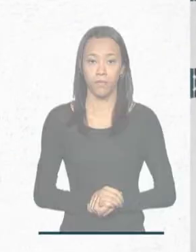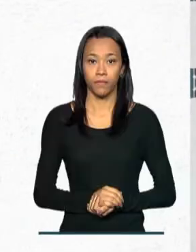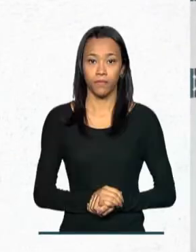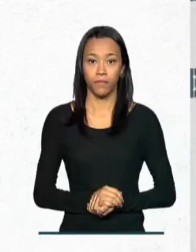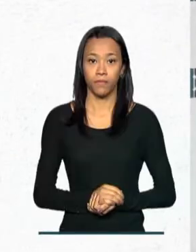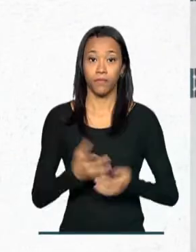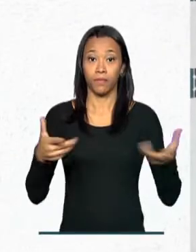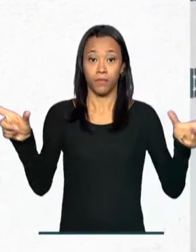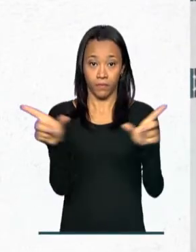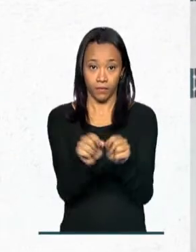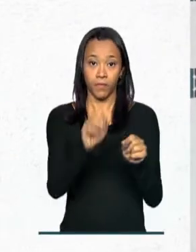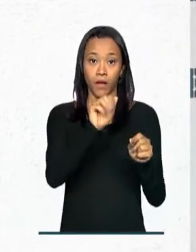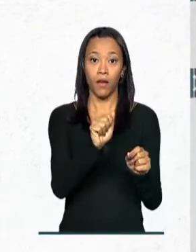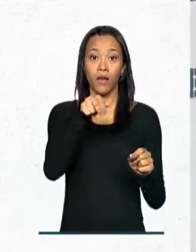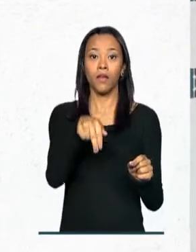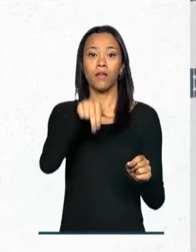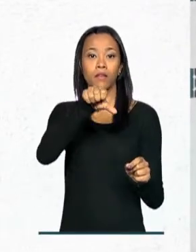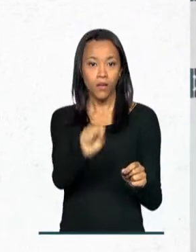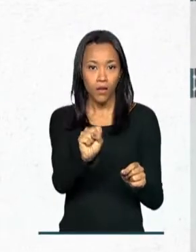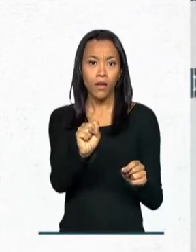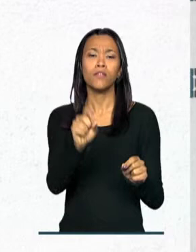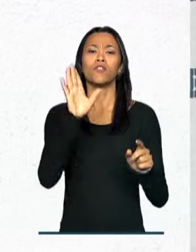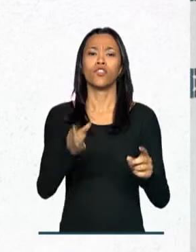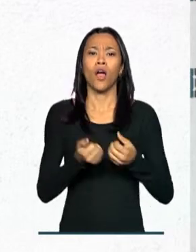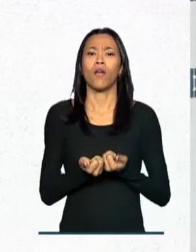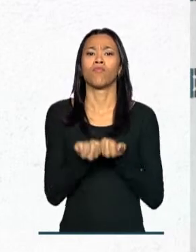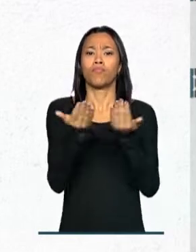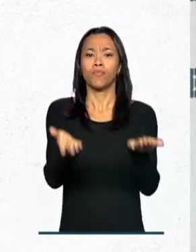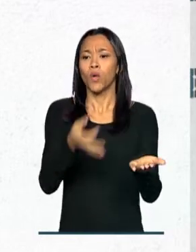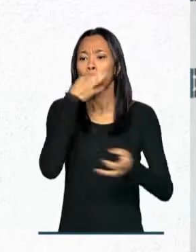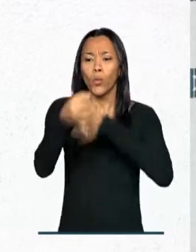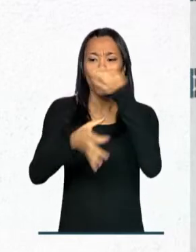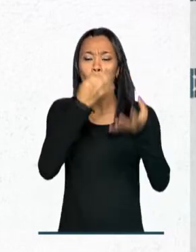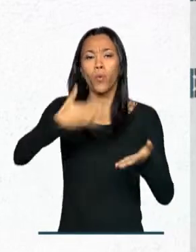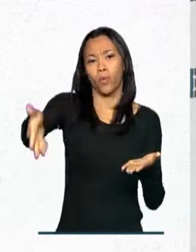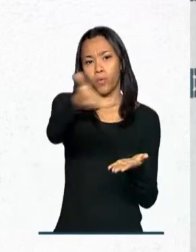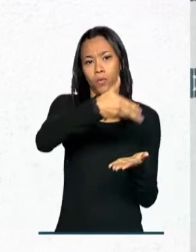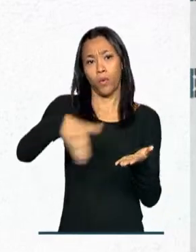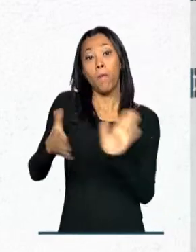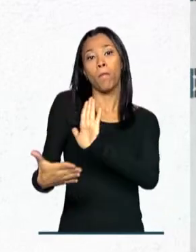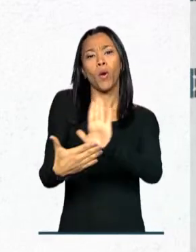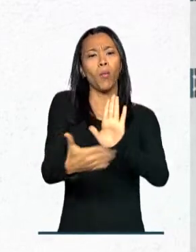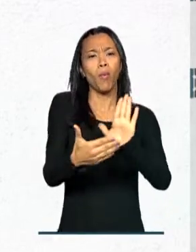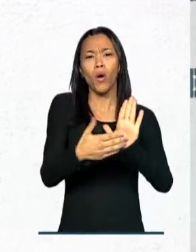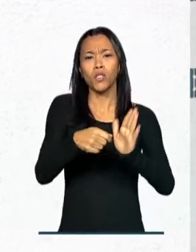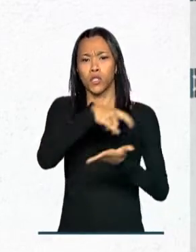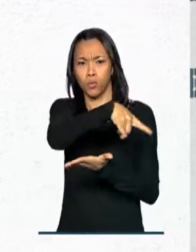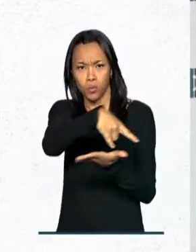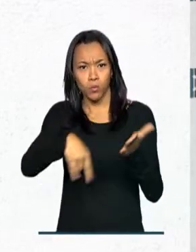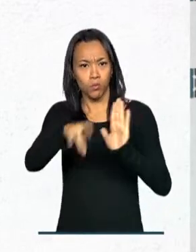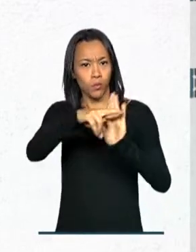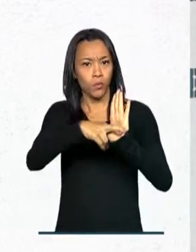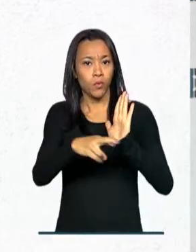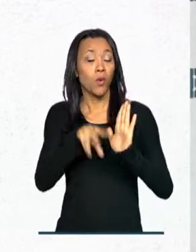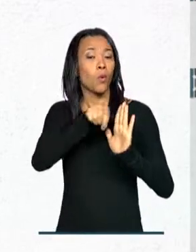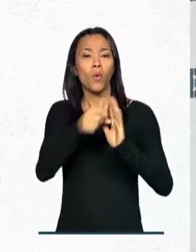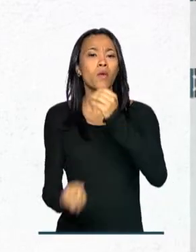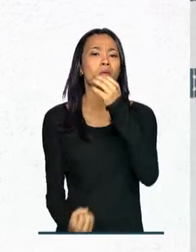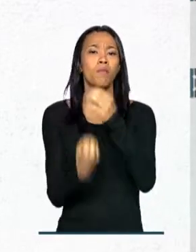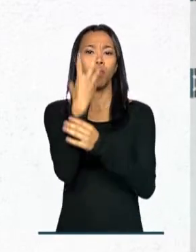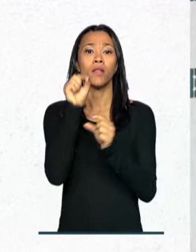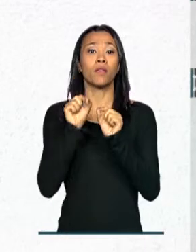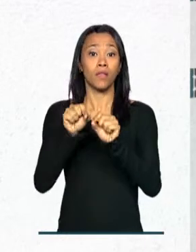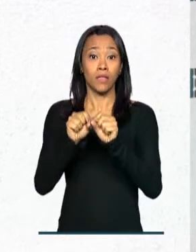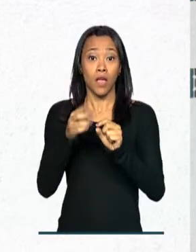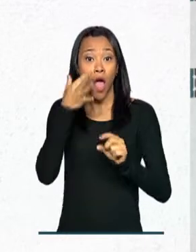A Agência Nacional de Saúde Suplementar colocou em consulta pública uma proposta de resolução normativa sobre a implantação do